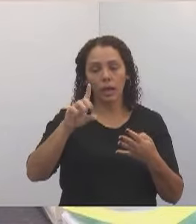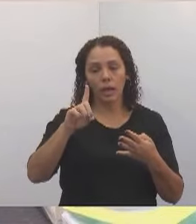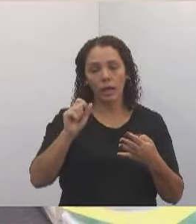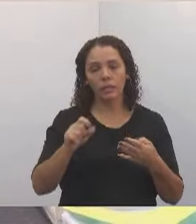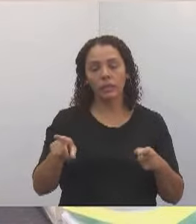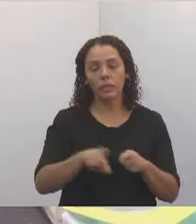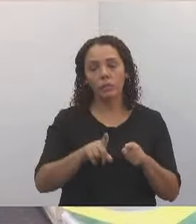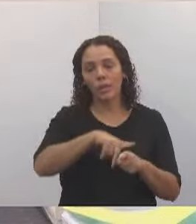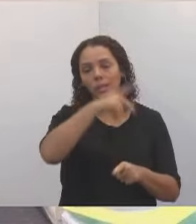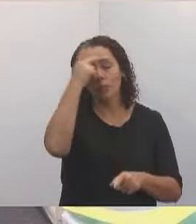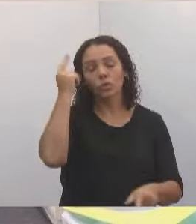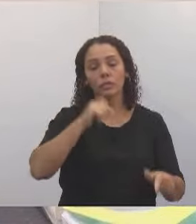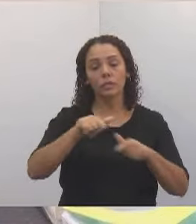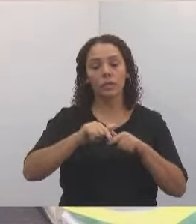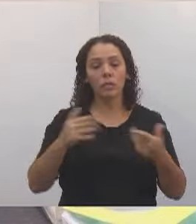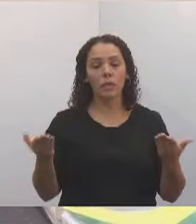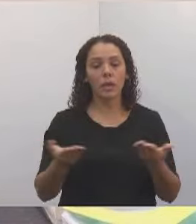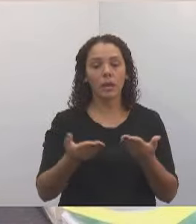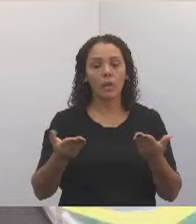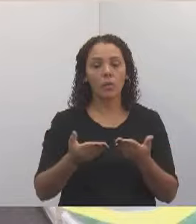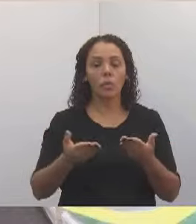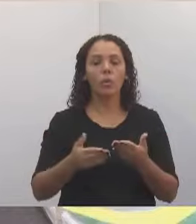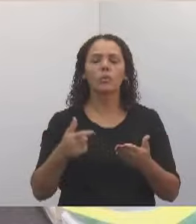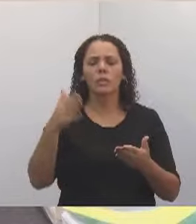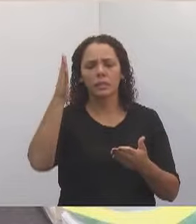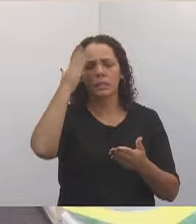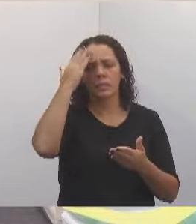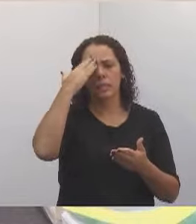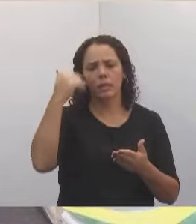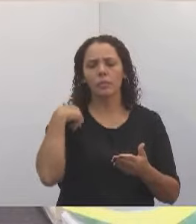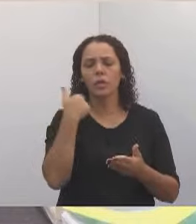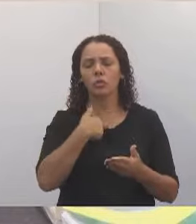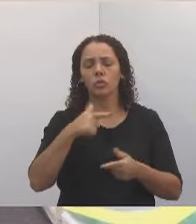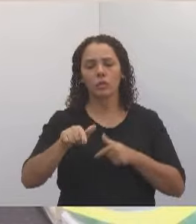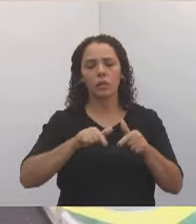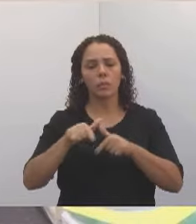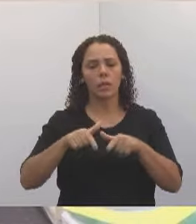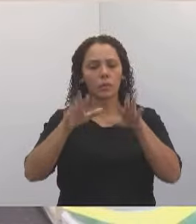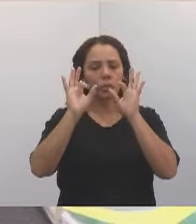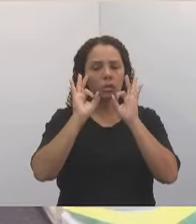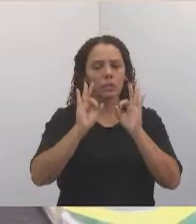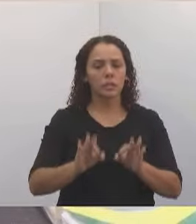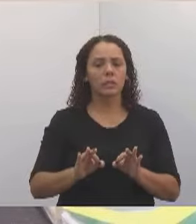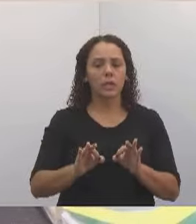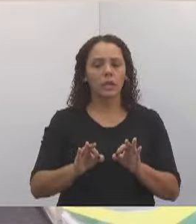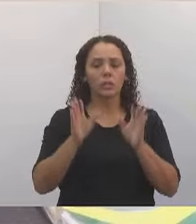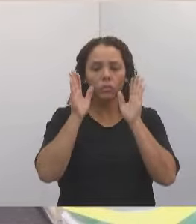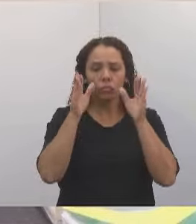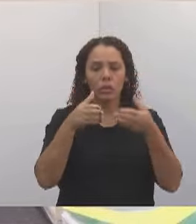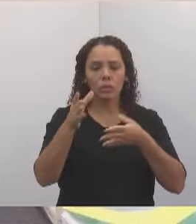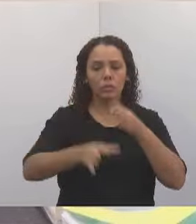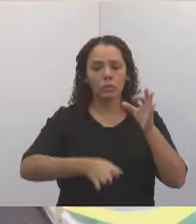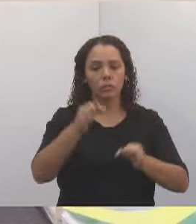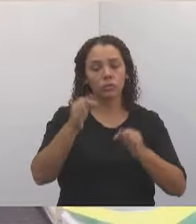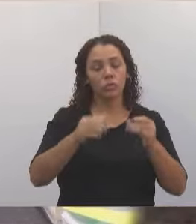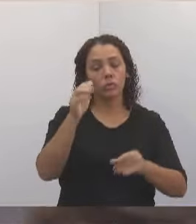Rafael. Sabe como a gente preza pelo bom senso, pela coerência e pela justiça? Meu voto é